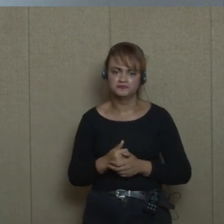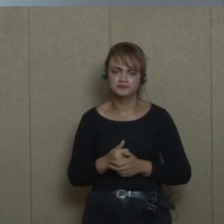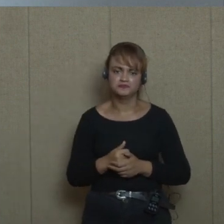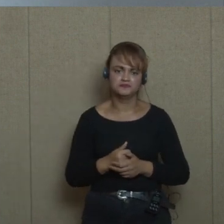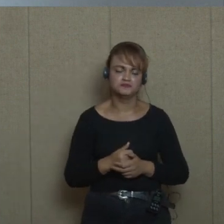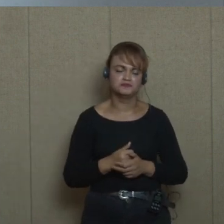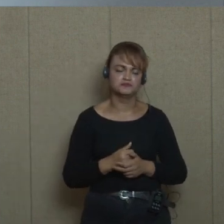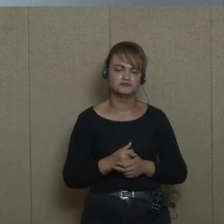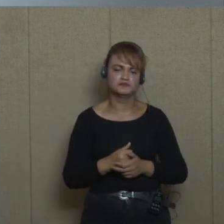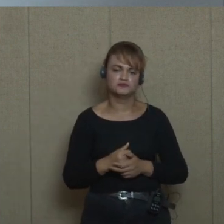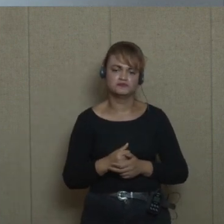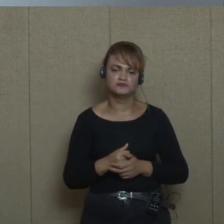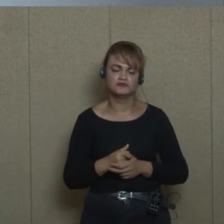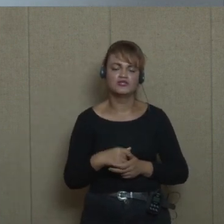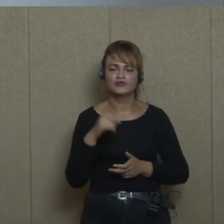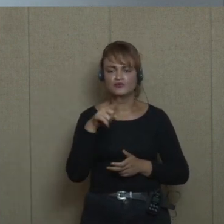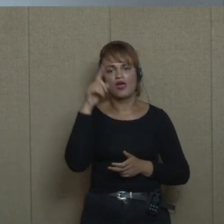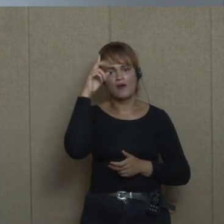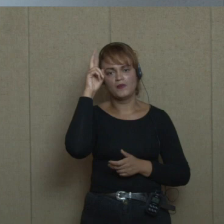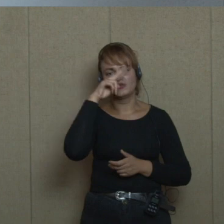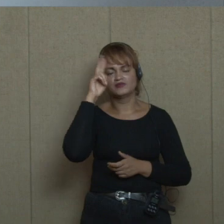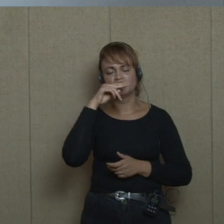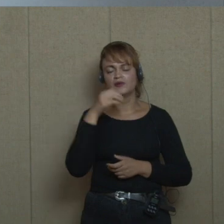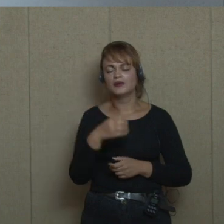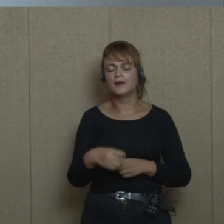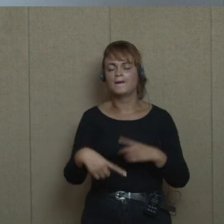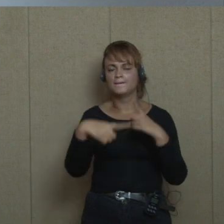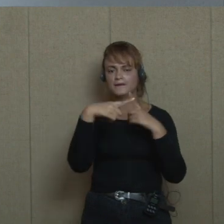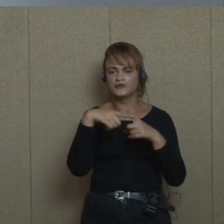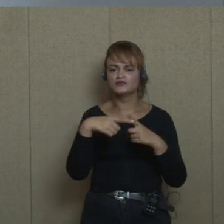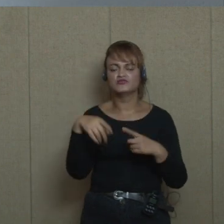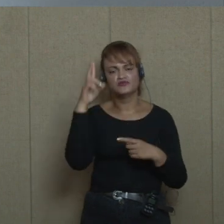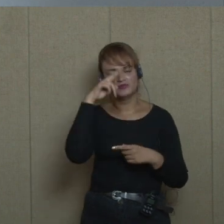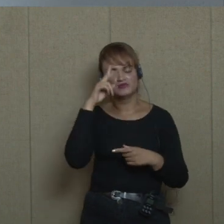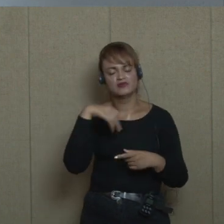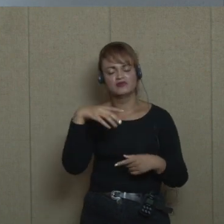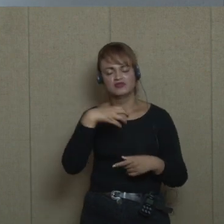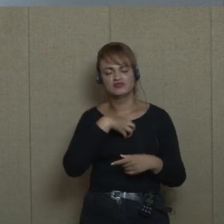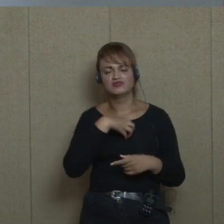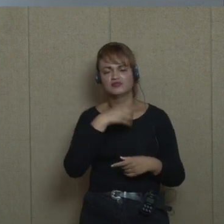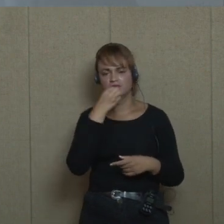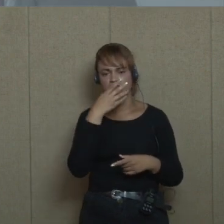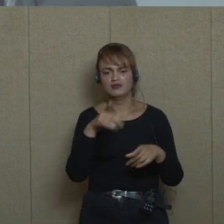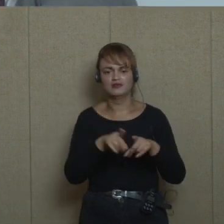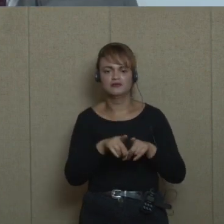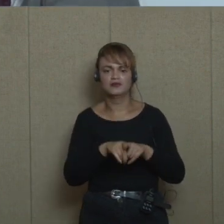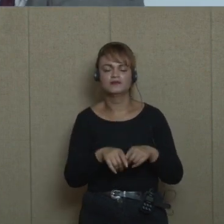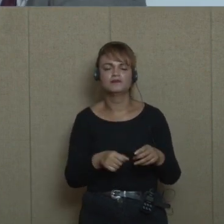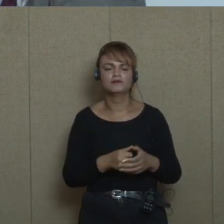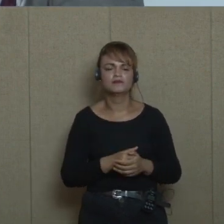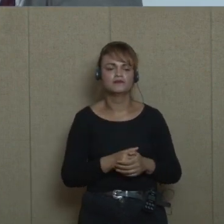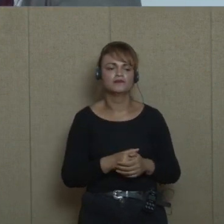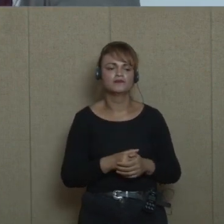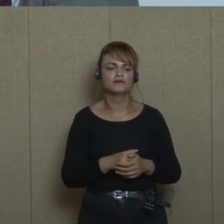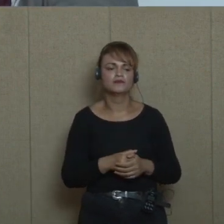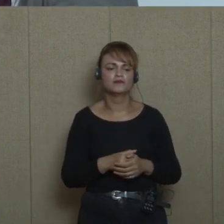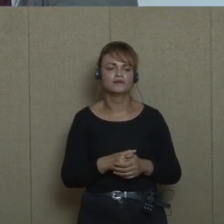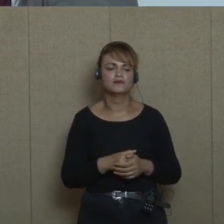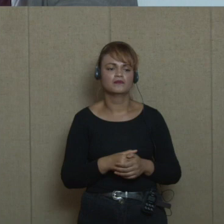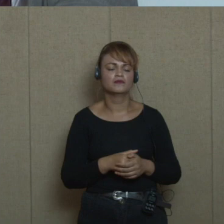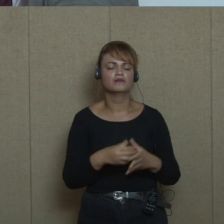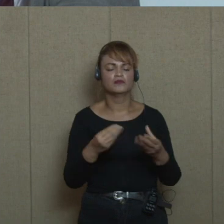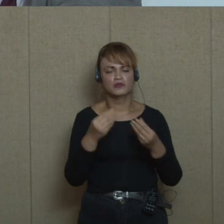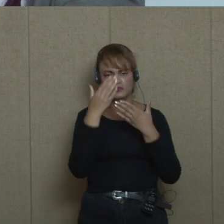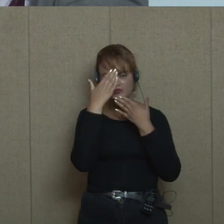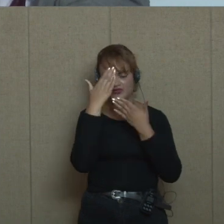E sim, essa é uma história positiva para vocês, é uma história positiva para nós. Thank you very much. Muito